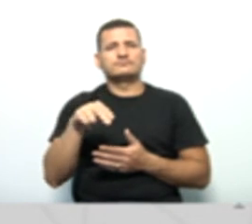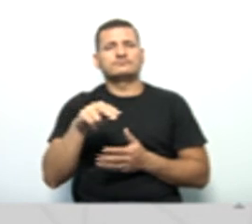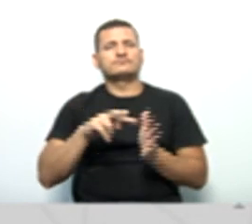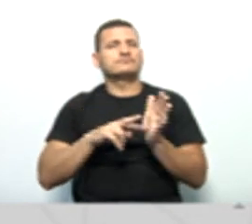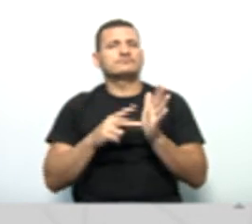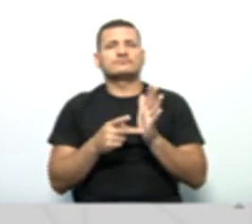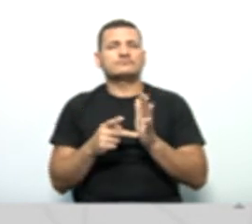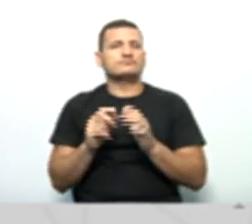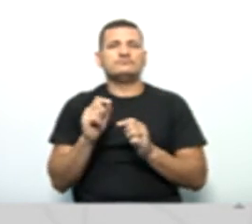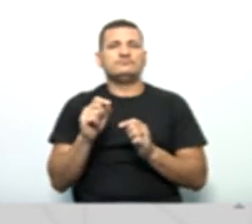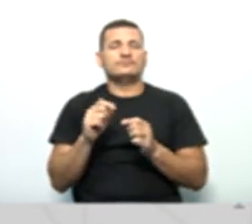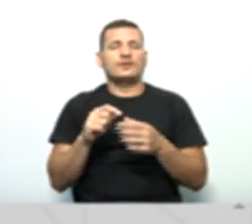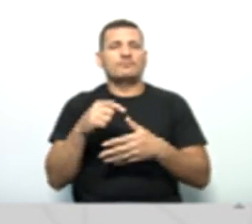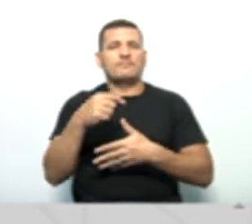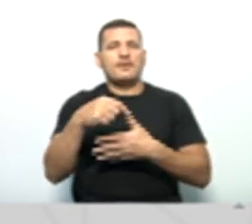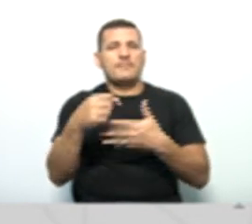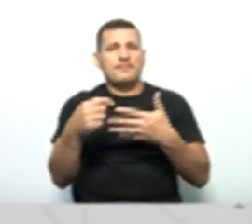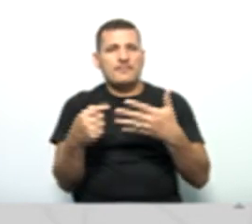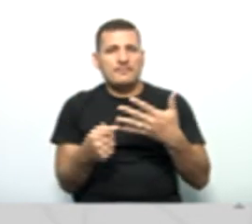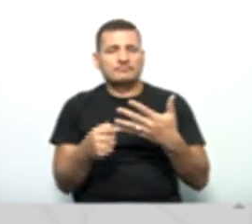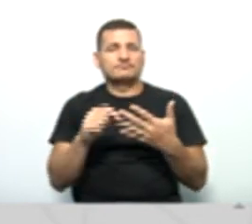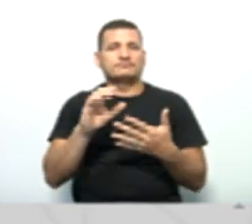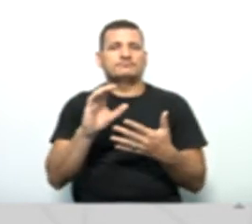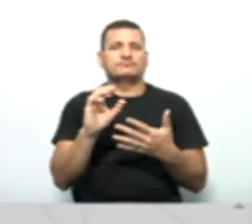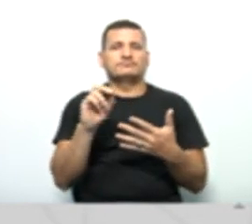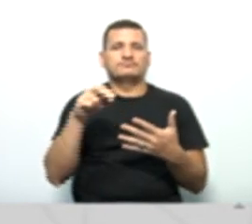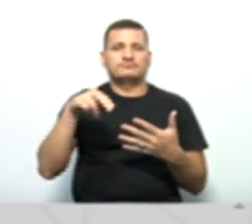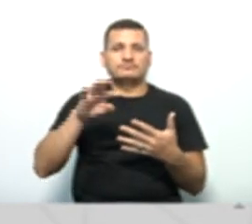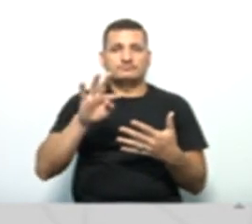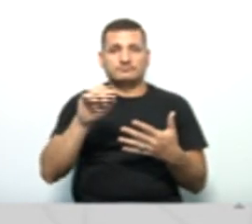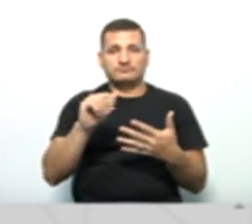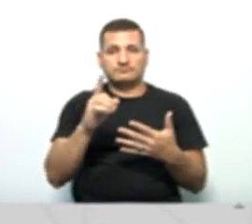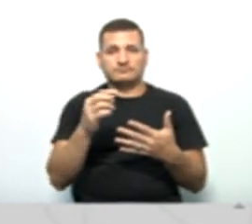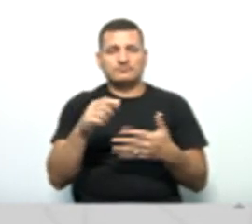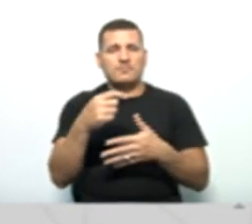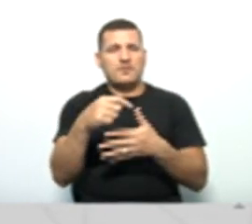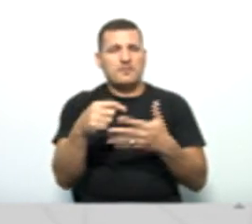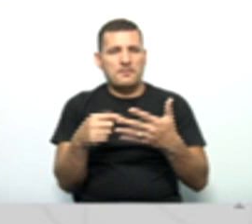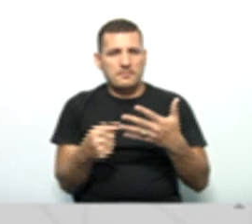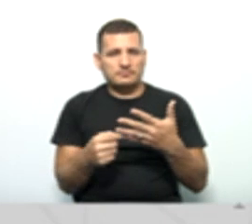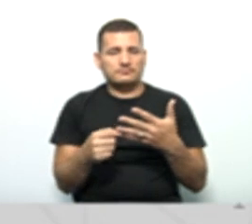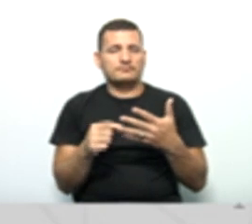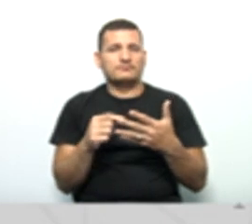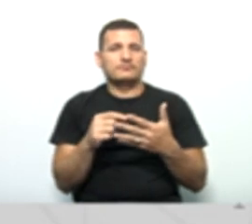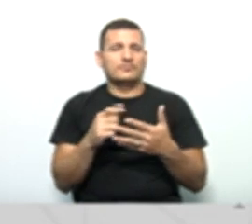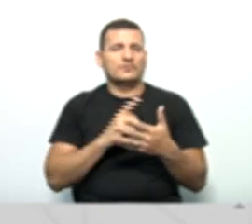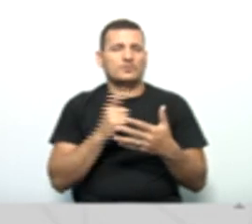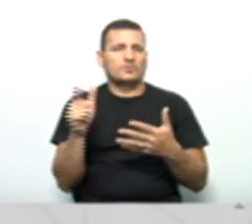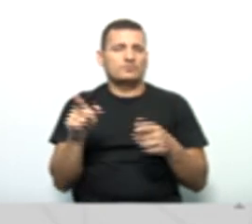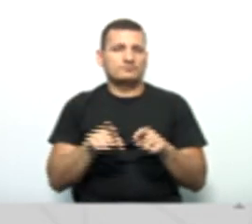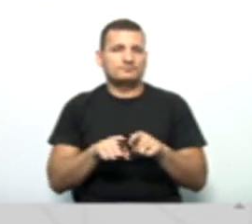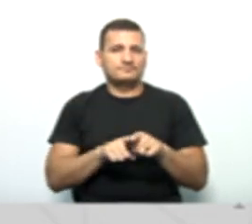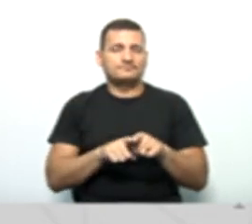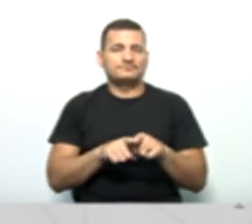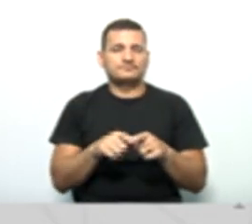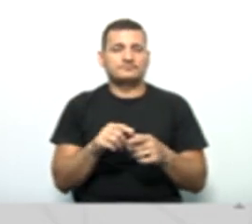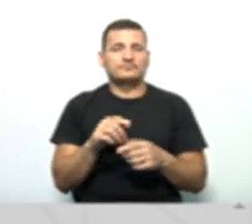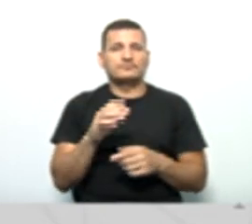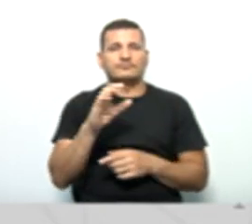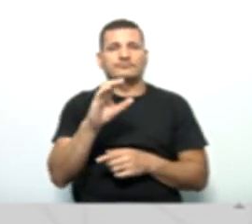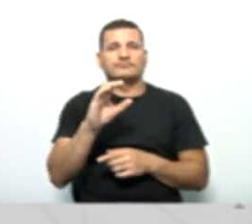representa um contador. Então, ele conta. Então, ele está dentro de uma lista, ele conta. E tem outros também dentro da lista. Por exemplo, a função